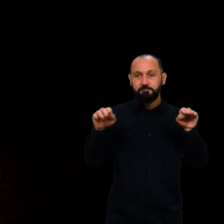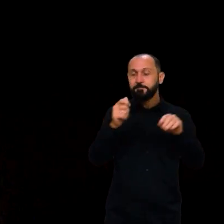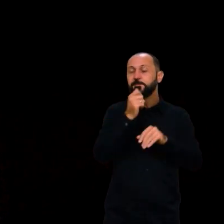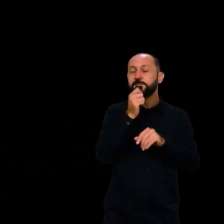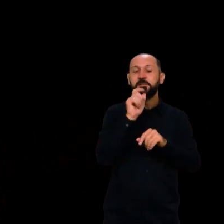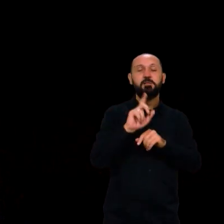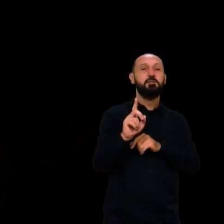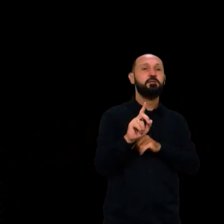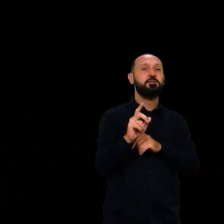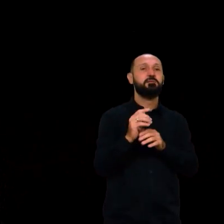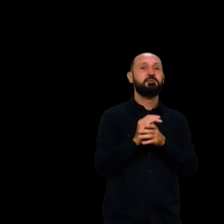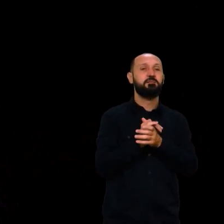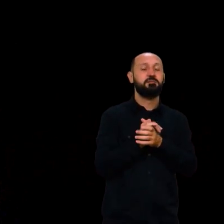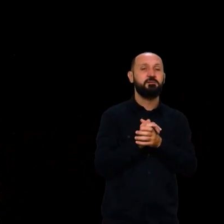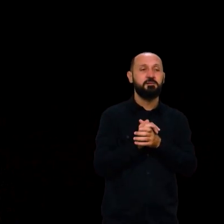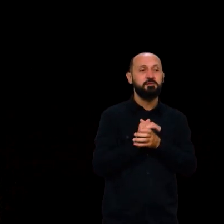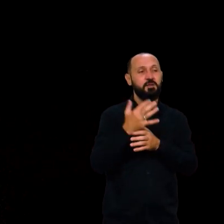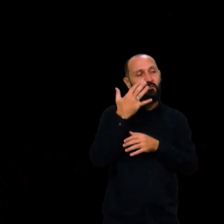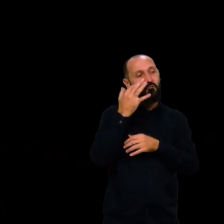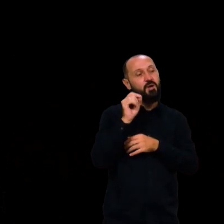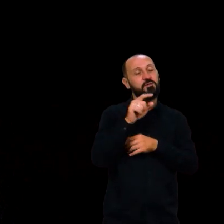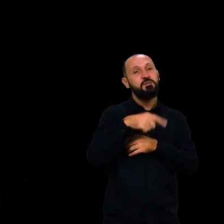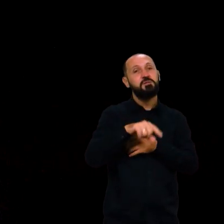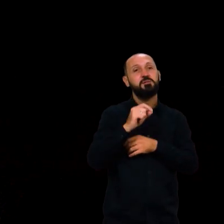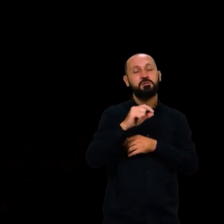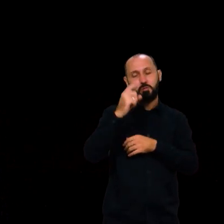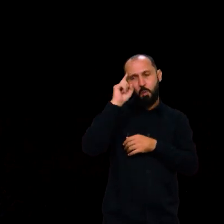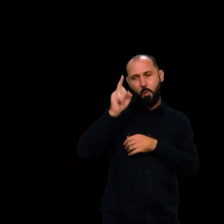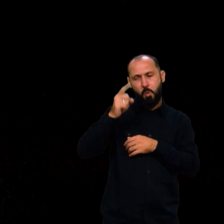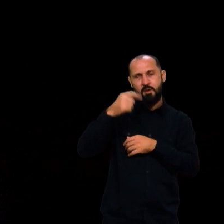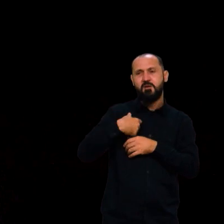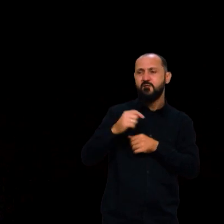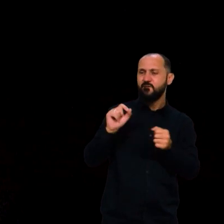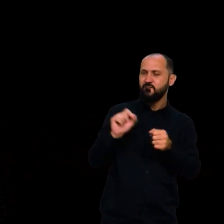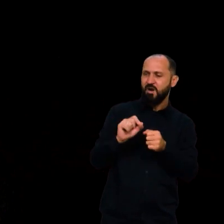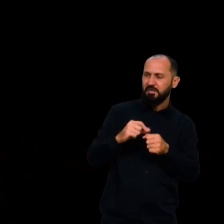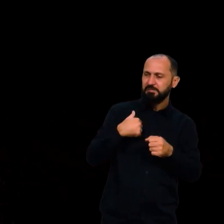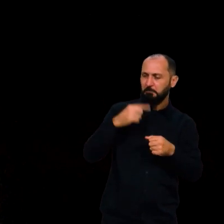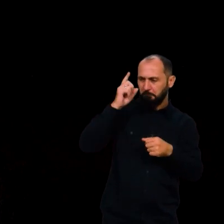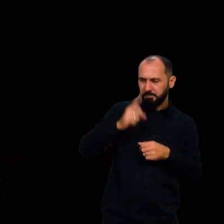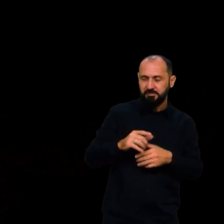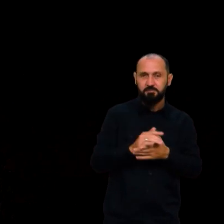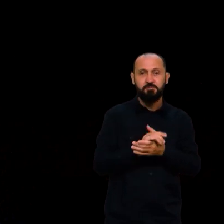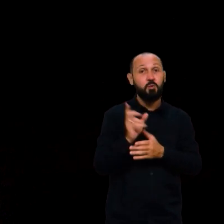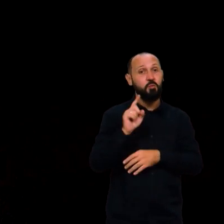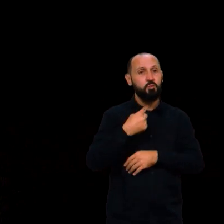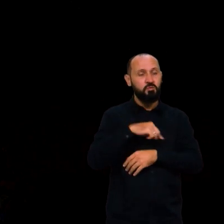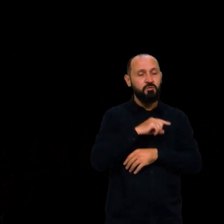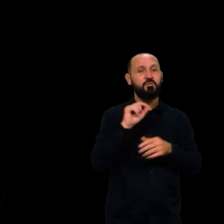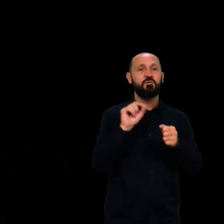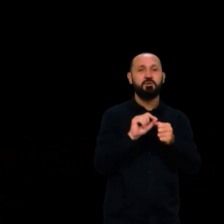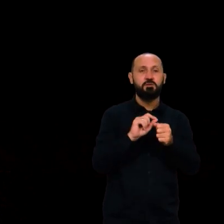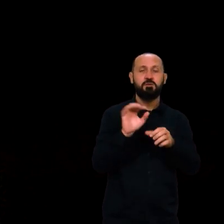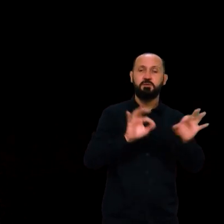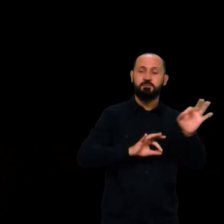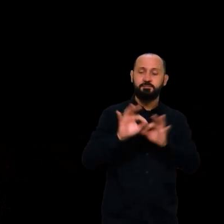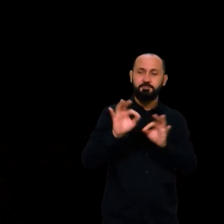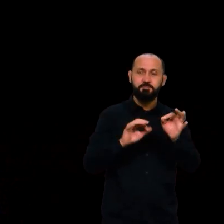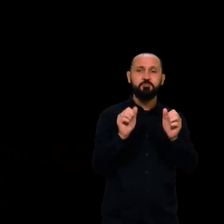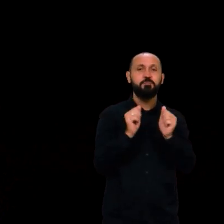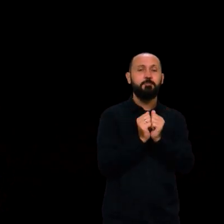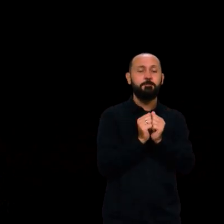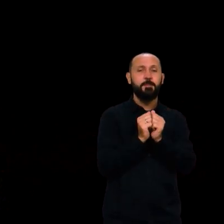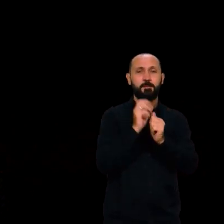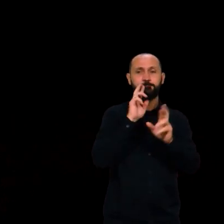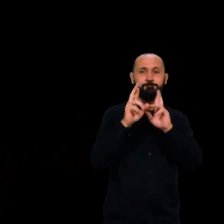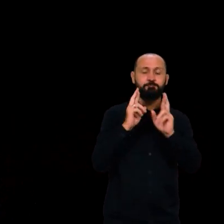Horizontal. Uhum. Não adianta mais essa visão do autoritarismo, eu faço, eu sou, não é isso. Nós fazemos, nós estamos juntos, construímos